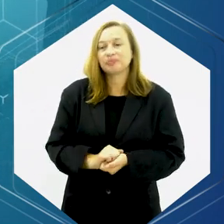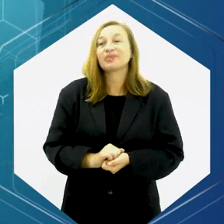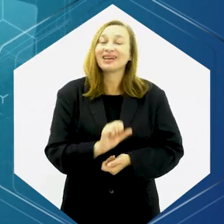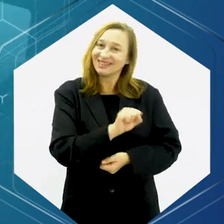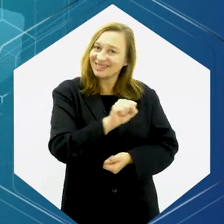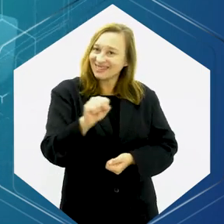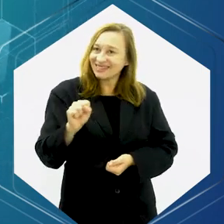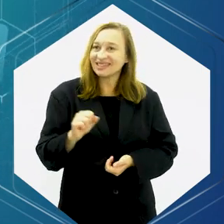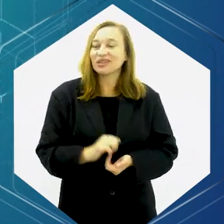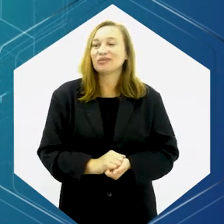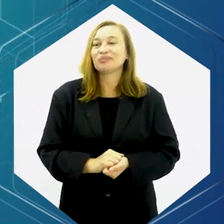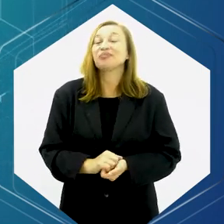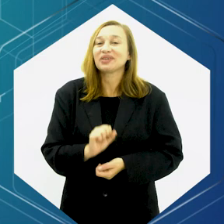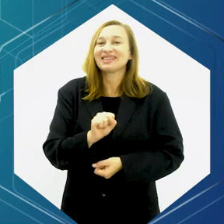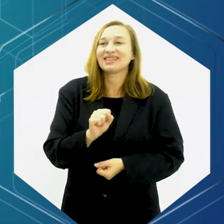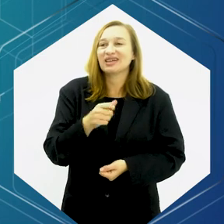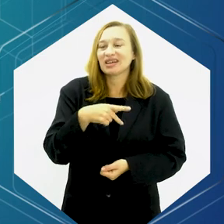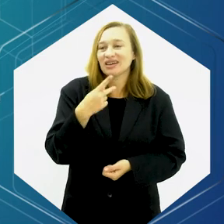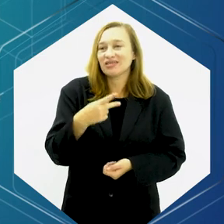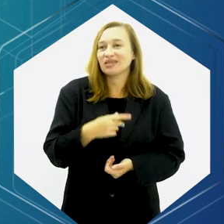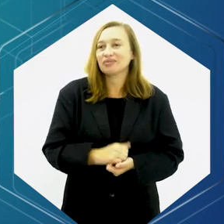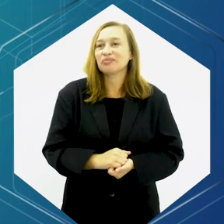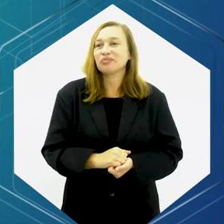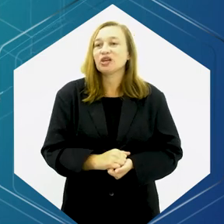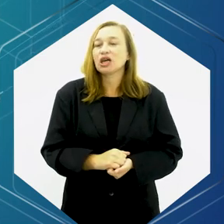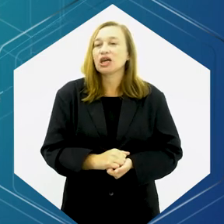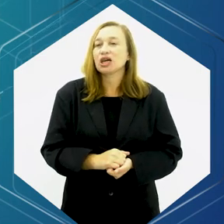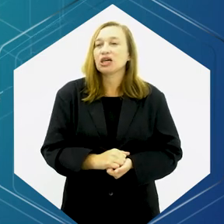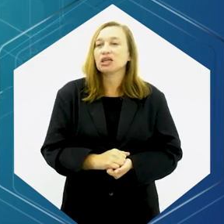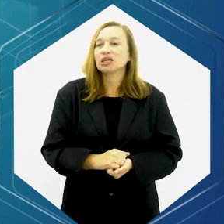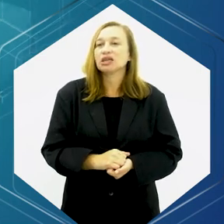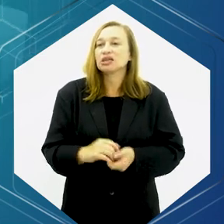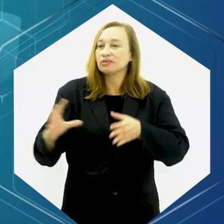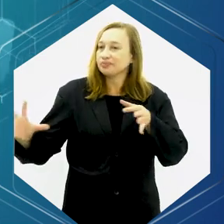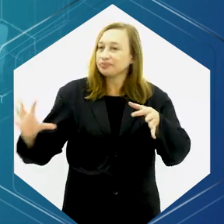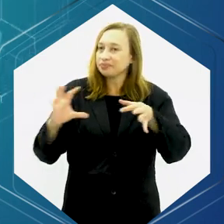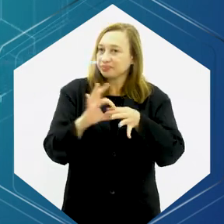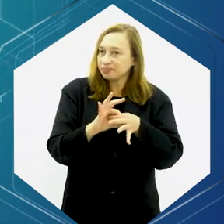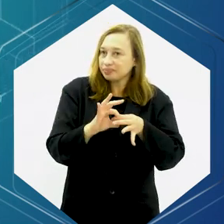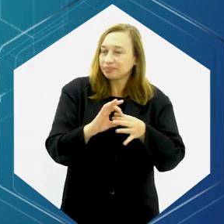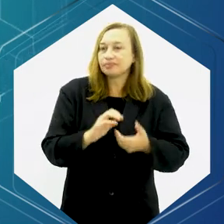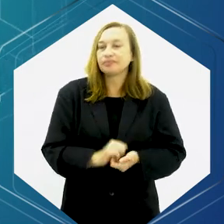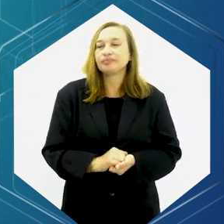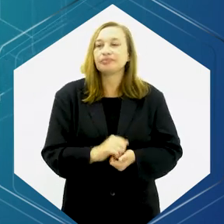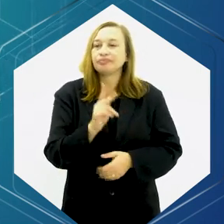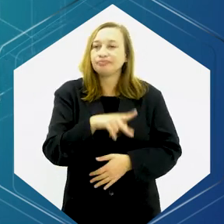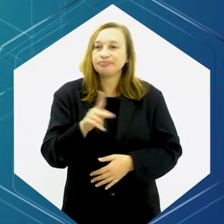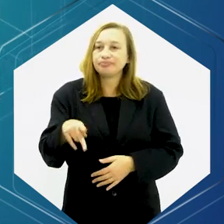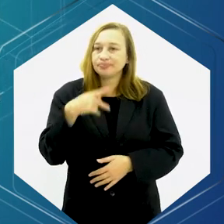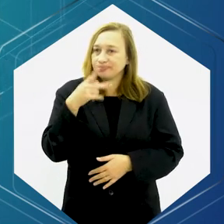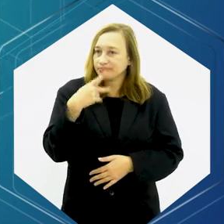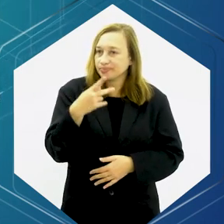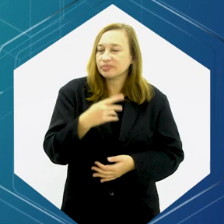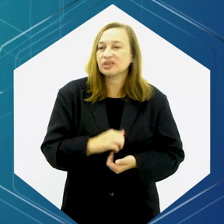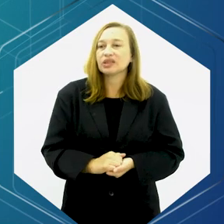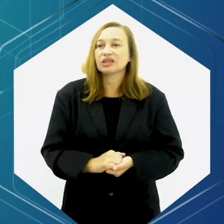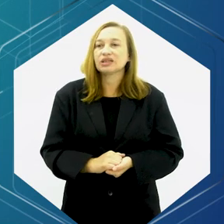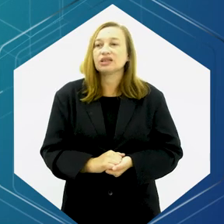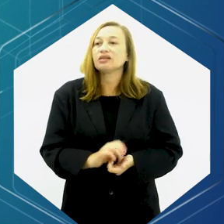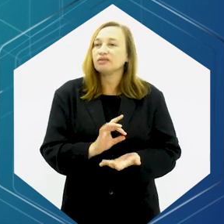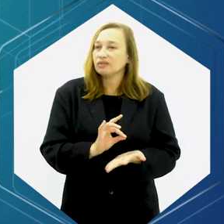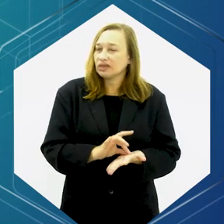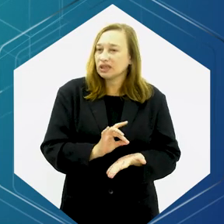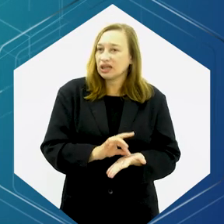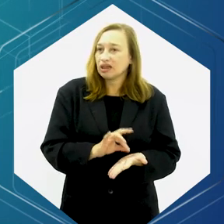pergunta uhum vamos lá então posso sim e é só complementando aí né O que o professor disse